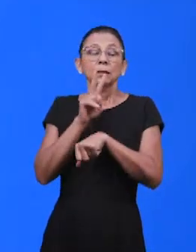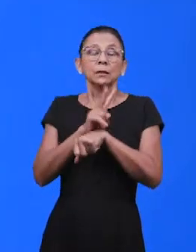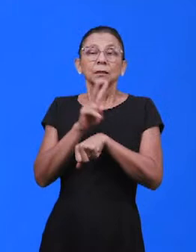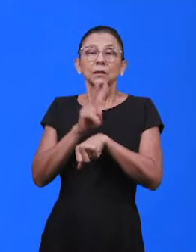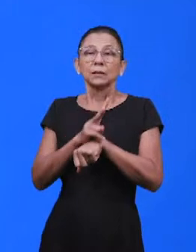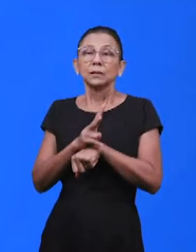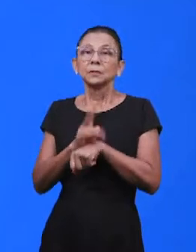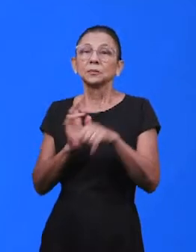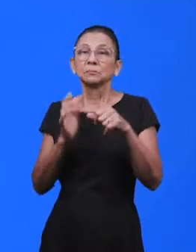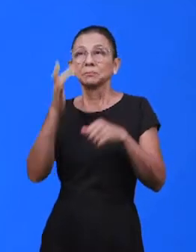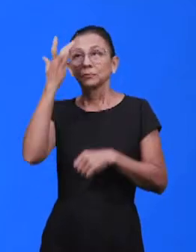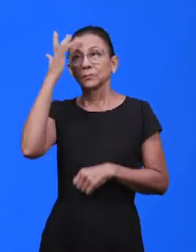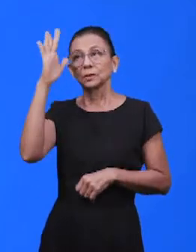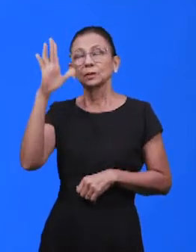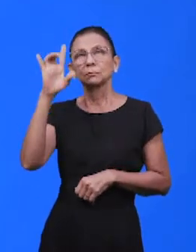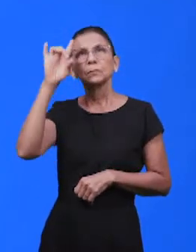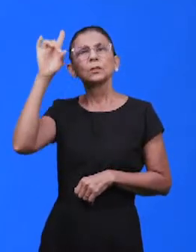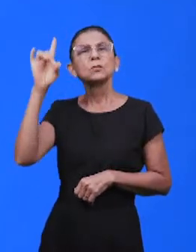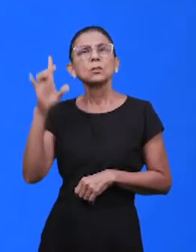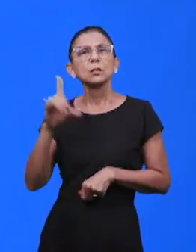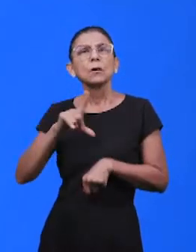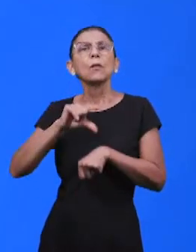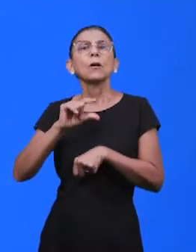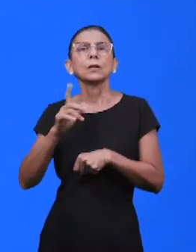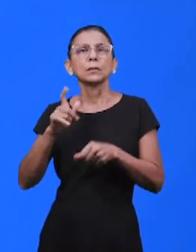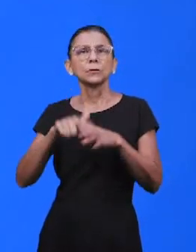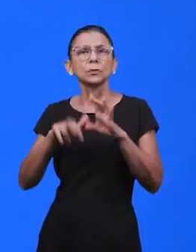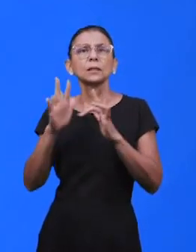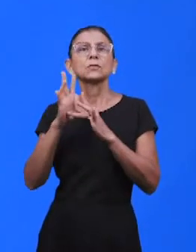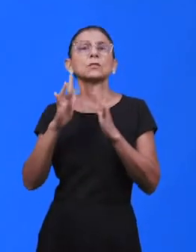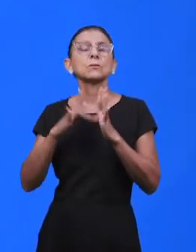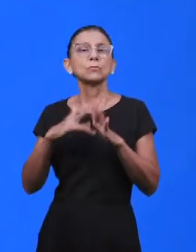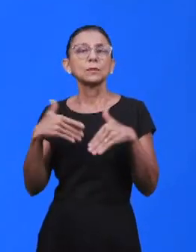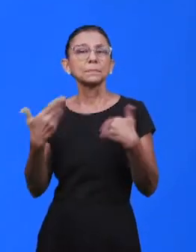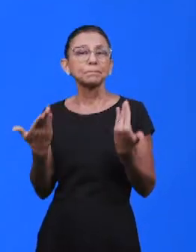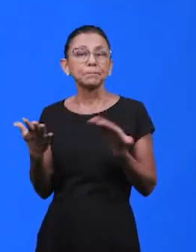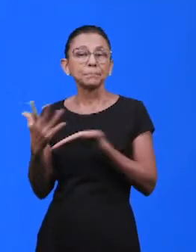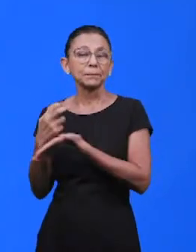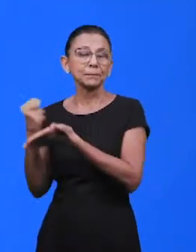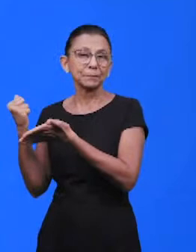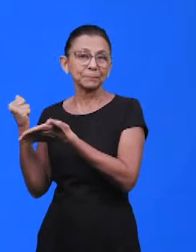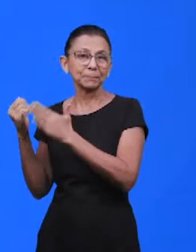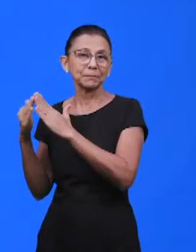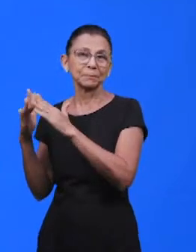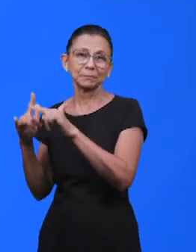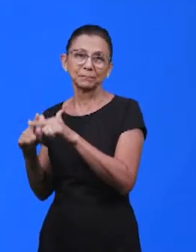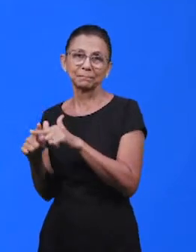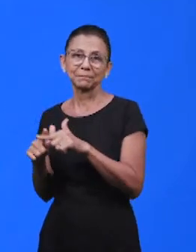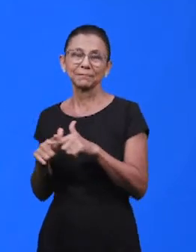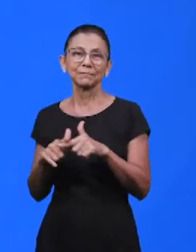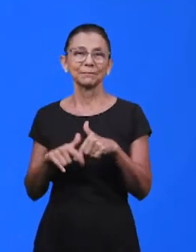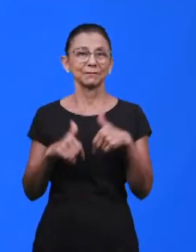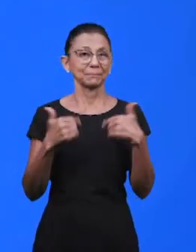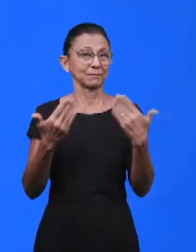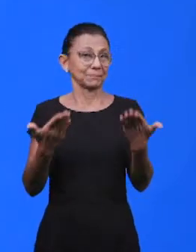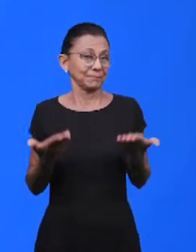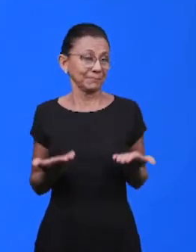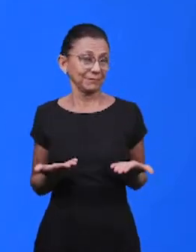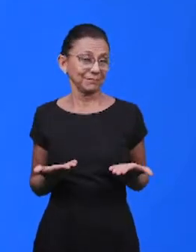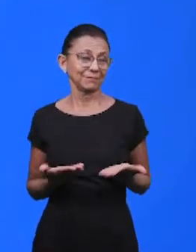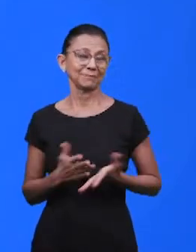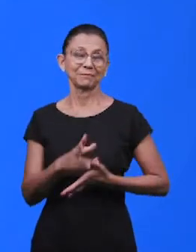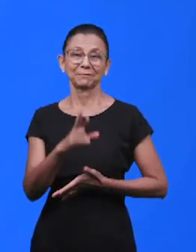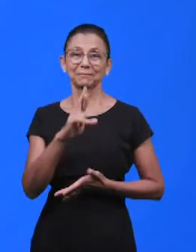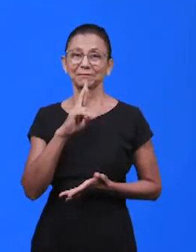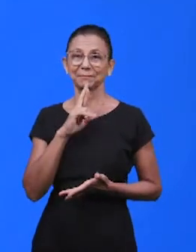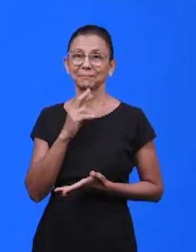porque não se sabe nem o dia nem a hora em que o Senhor Jesus virá buscar a sua igreja. Que maravilha, que colocação muito boa a